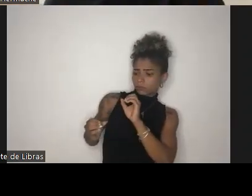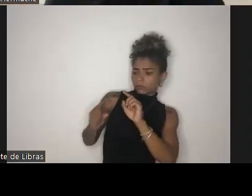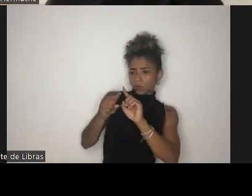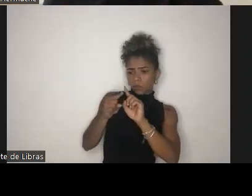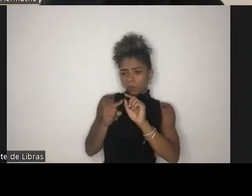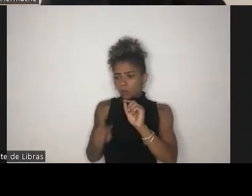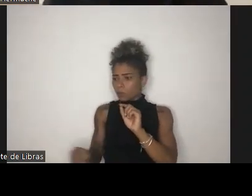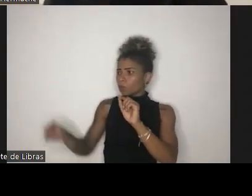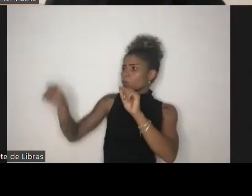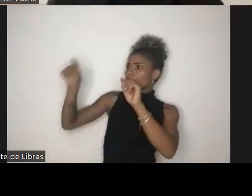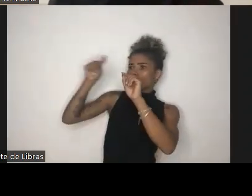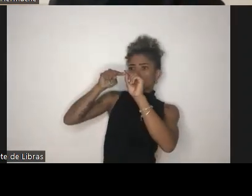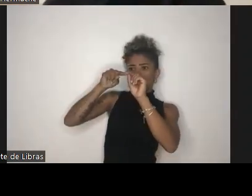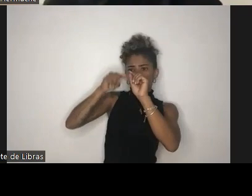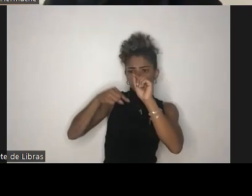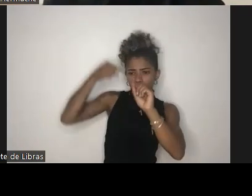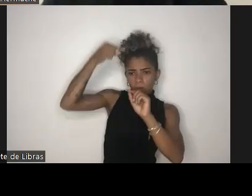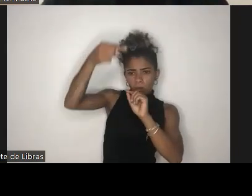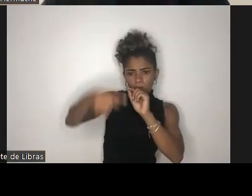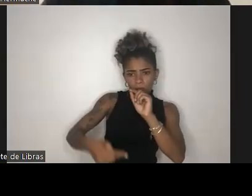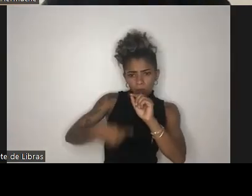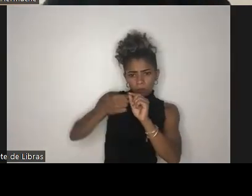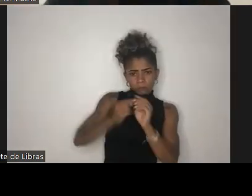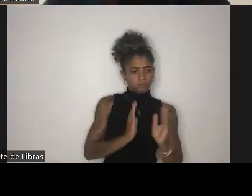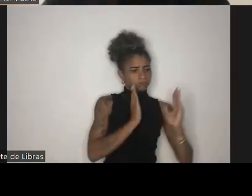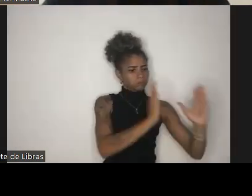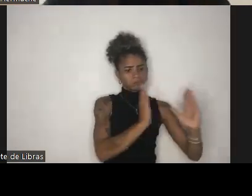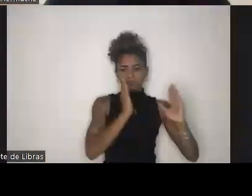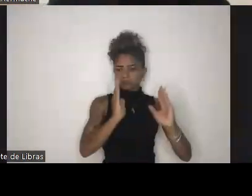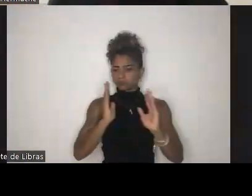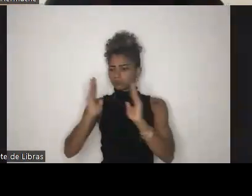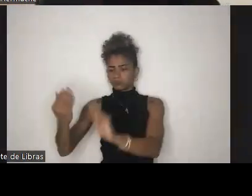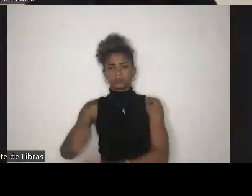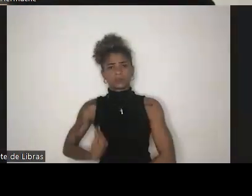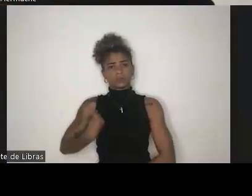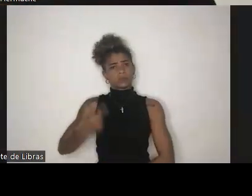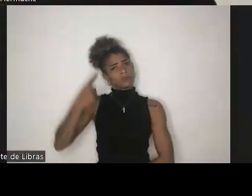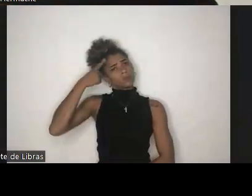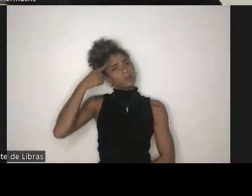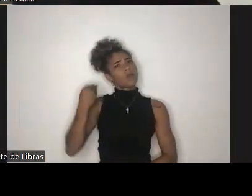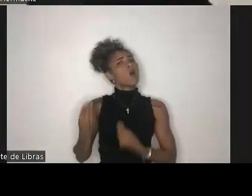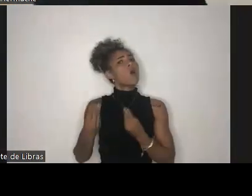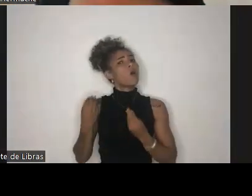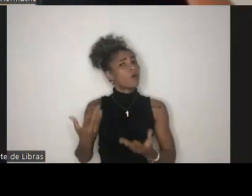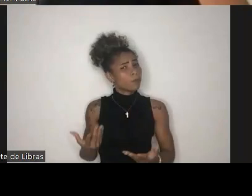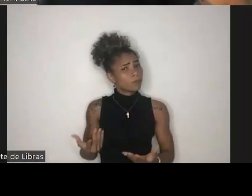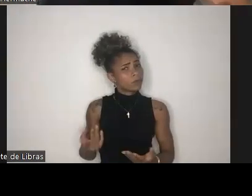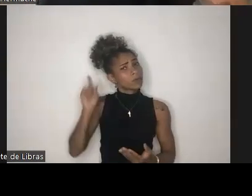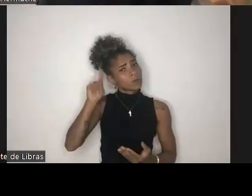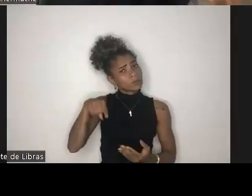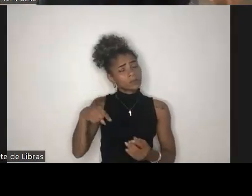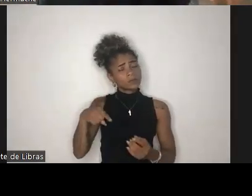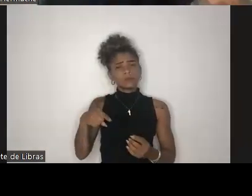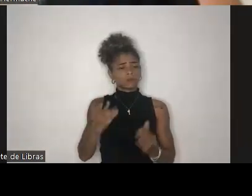a me entregar muito assim de entender essa rotação do pensamento de como que que esse ciclos eles